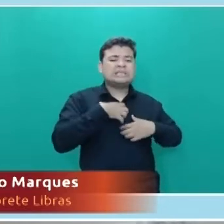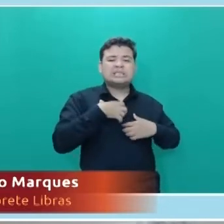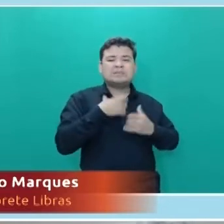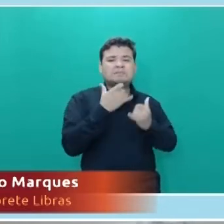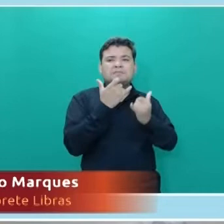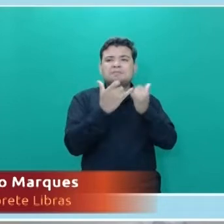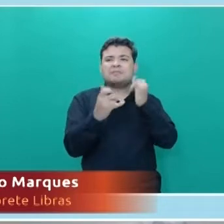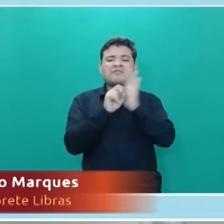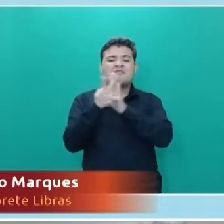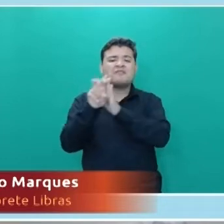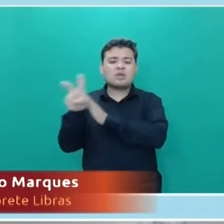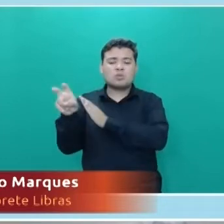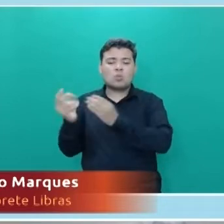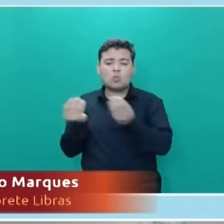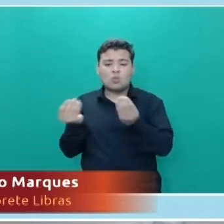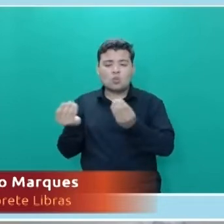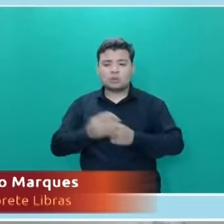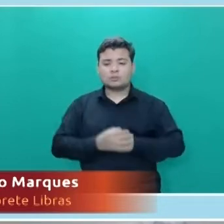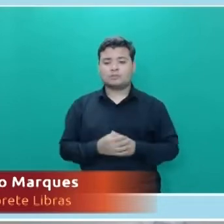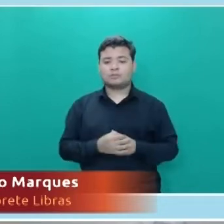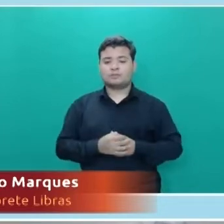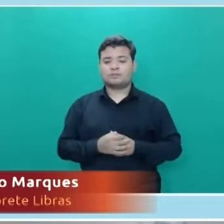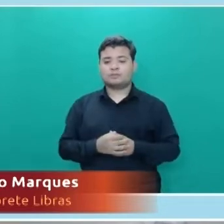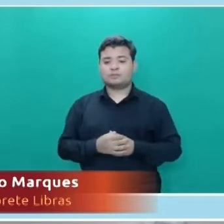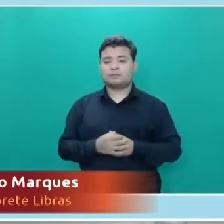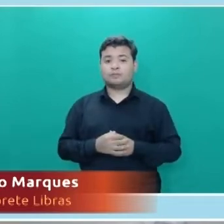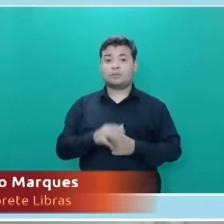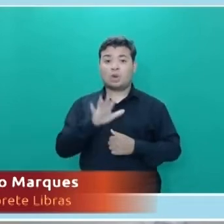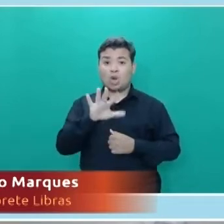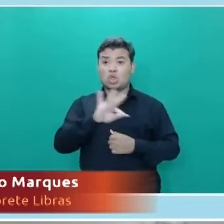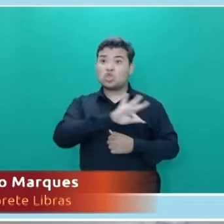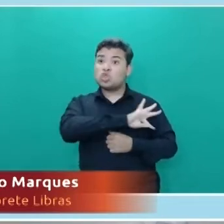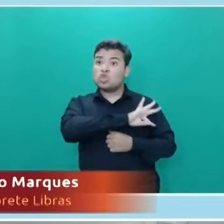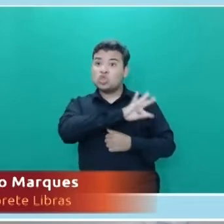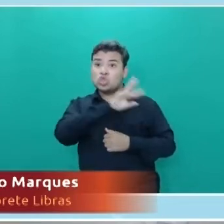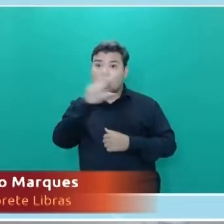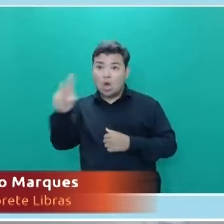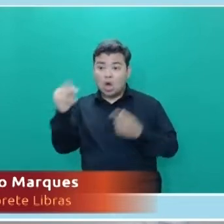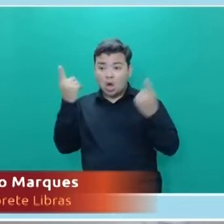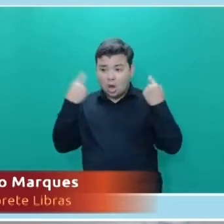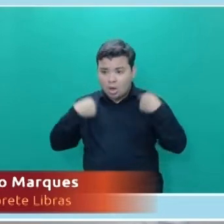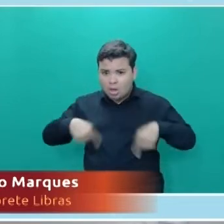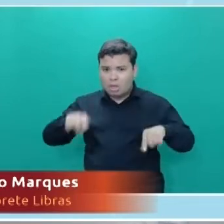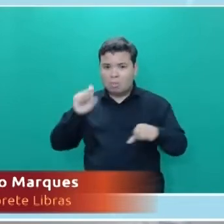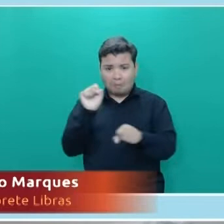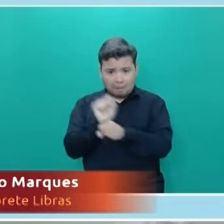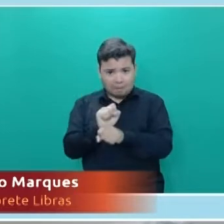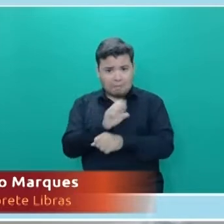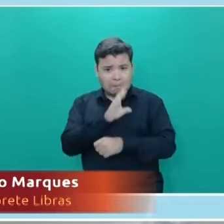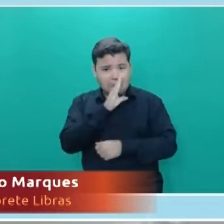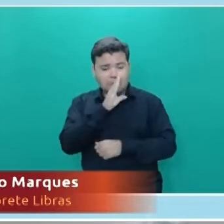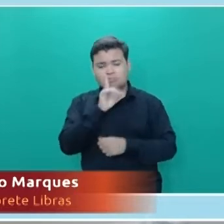crianças? Não são todos os casos, né, que acometem a paralisia,